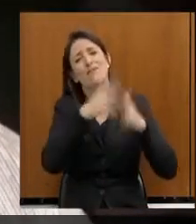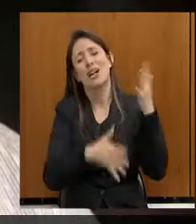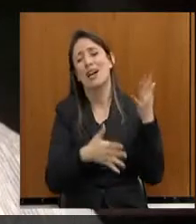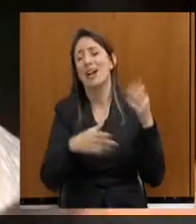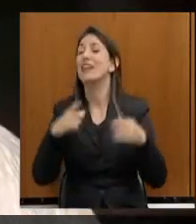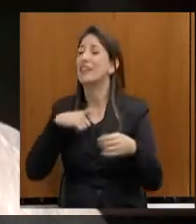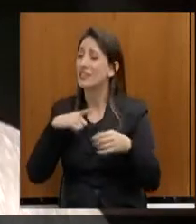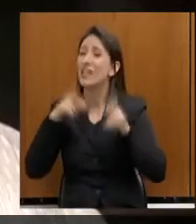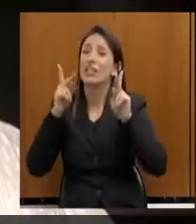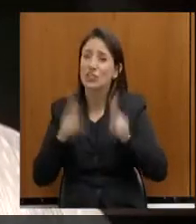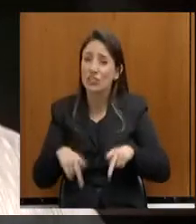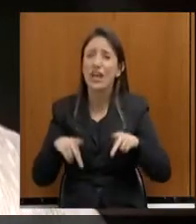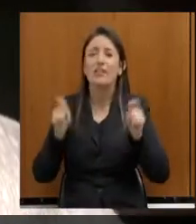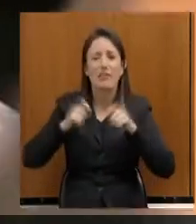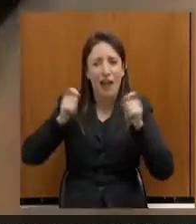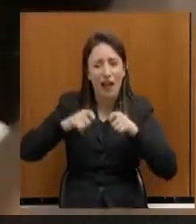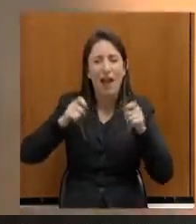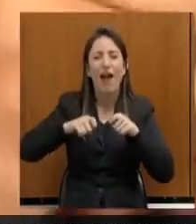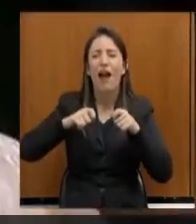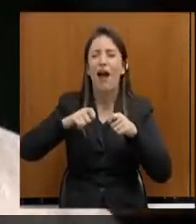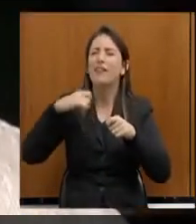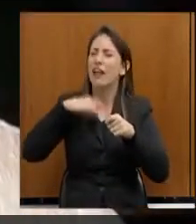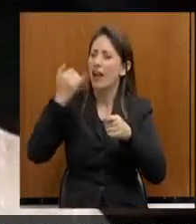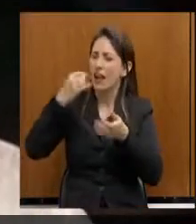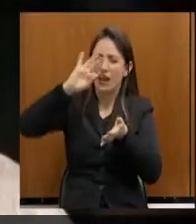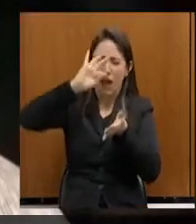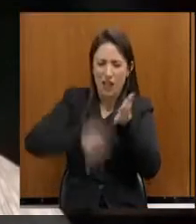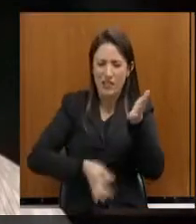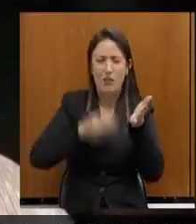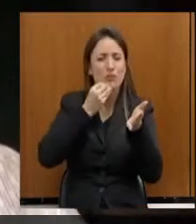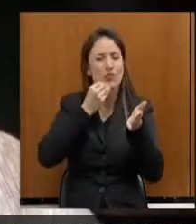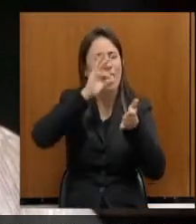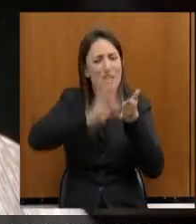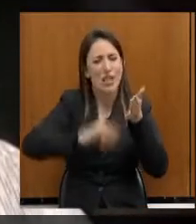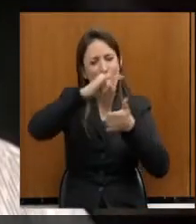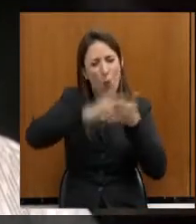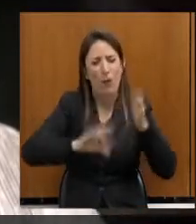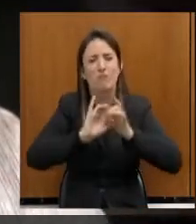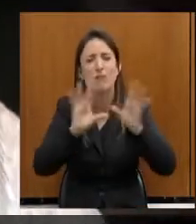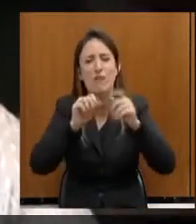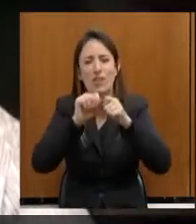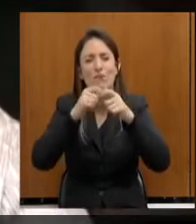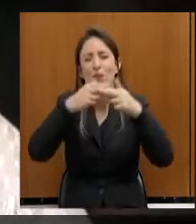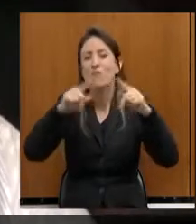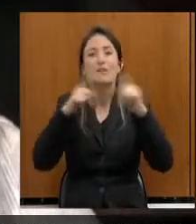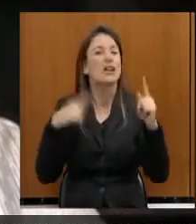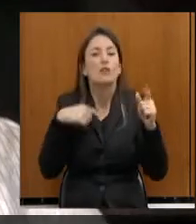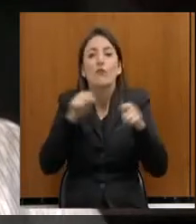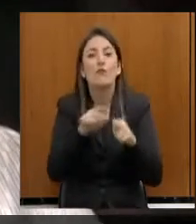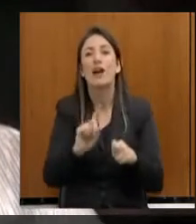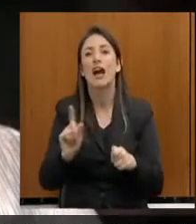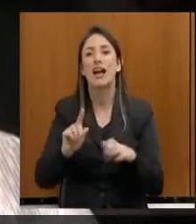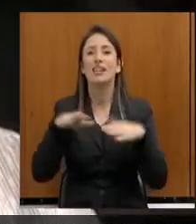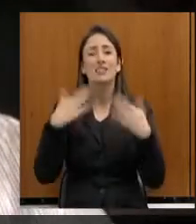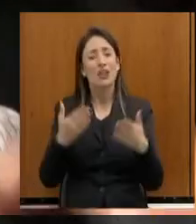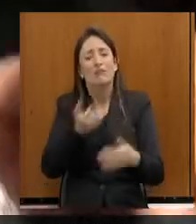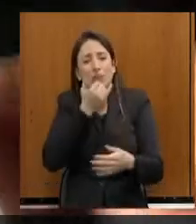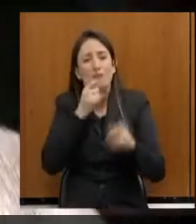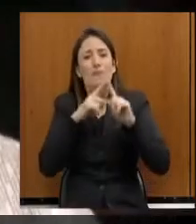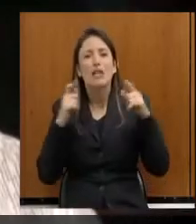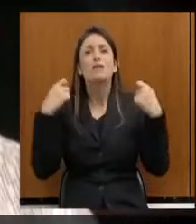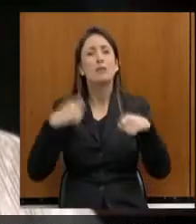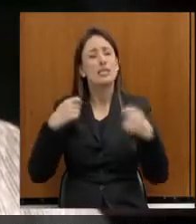mão e que muitas vezes a peça o que na verdade não está acontecendo aqui no olho dele para mim que eu dois vou falar dessa forma mas nós precisamos de